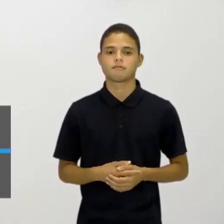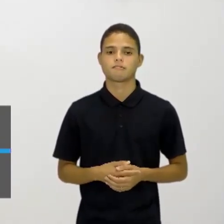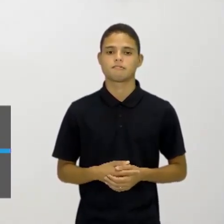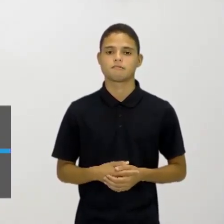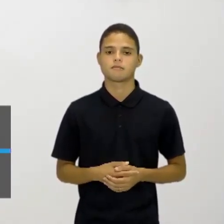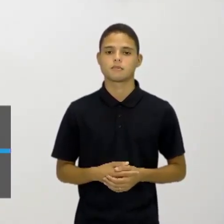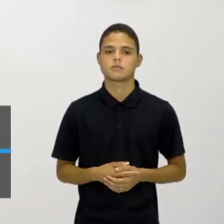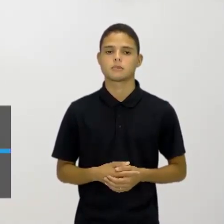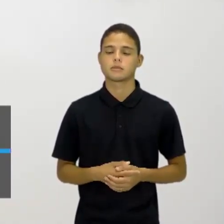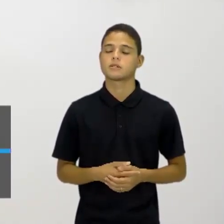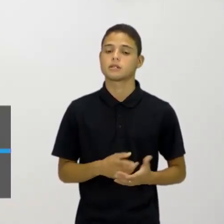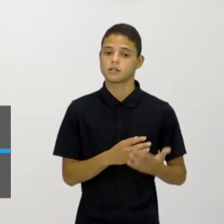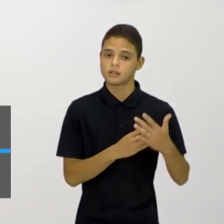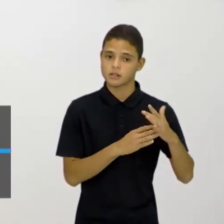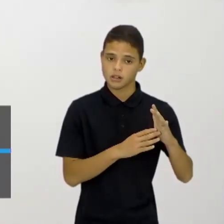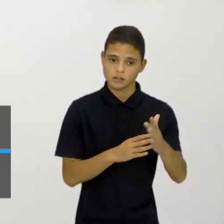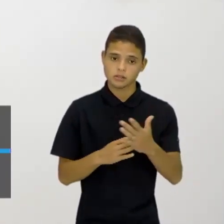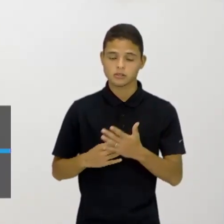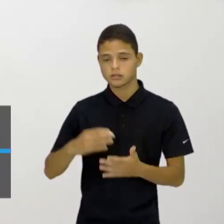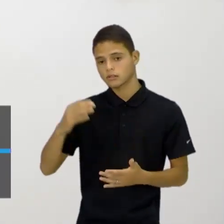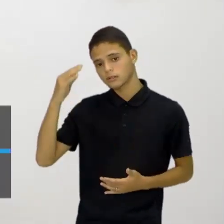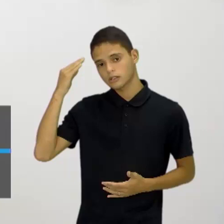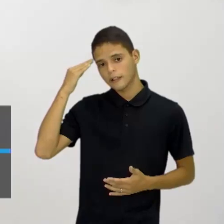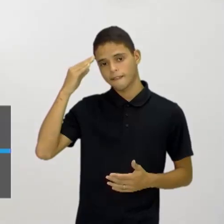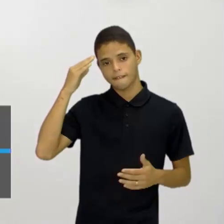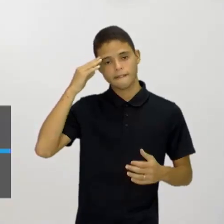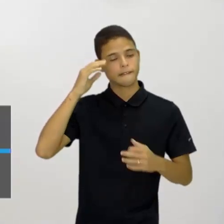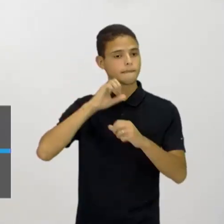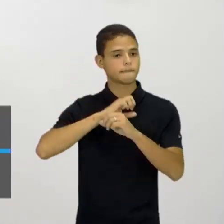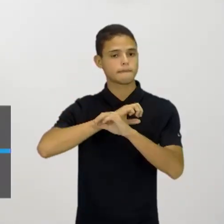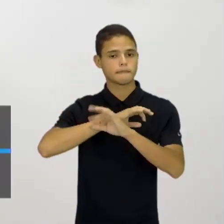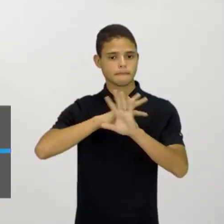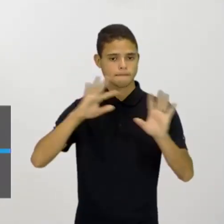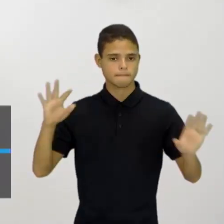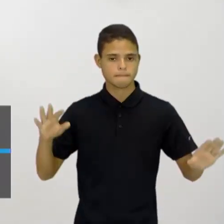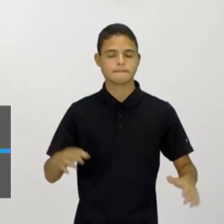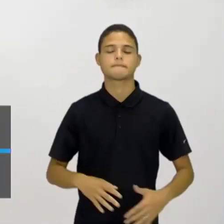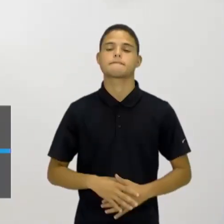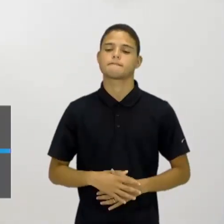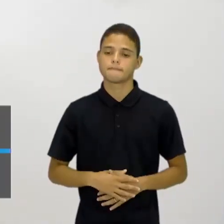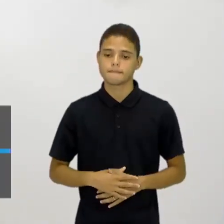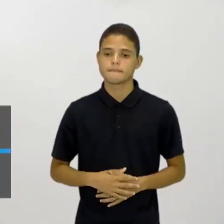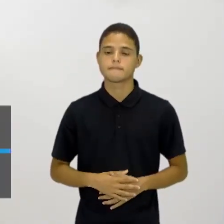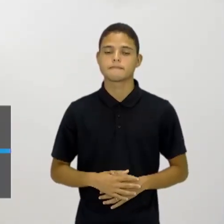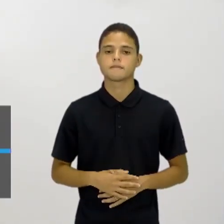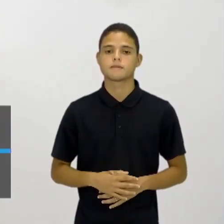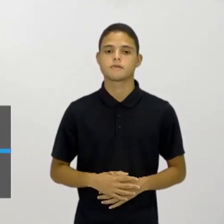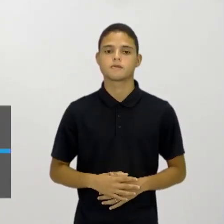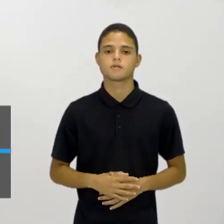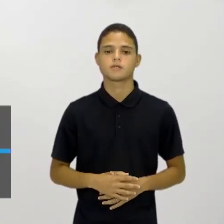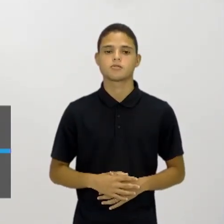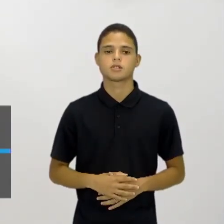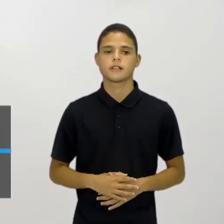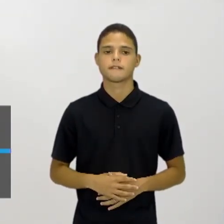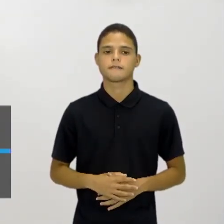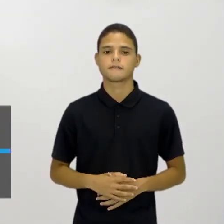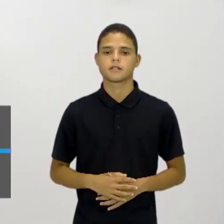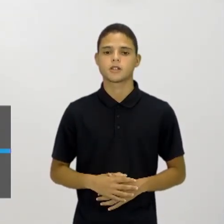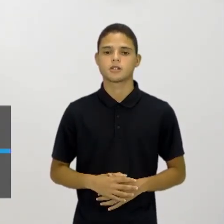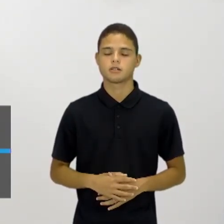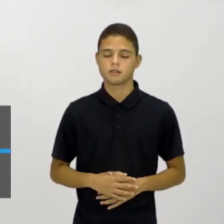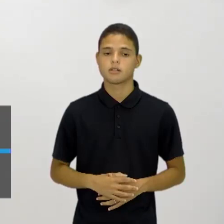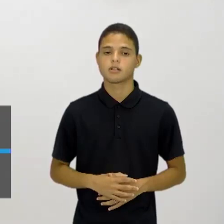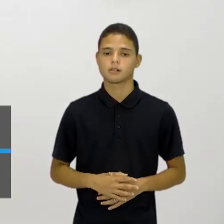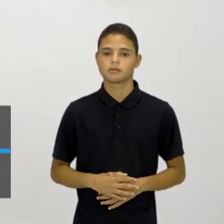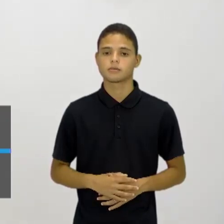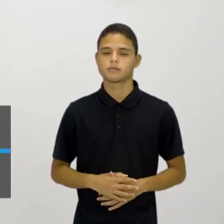furtiva olha essa palavra furtiva Olha só e inquietante olha essa palavra inquietante que não suscita